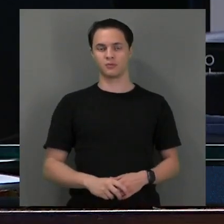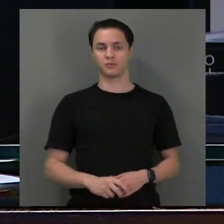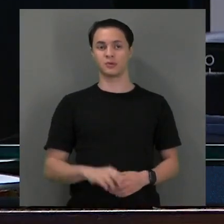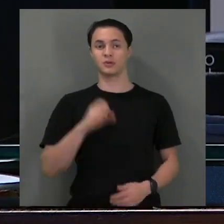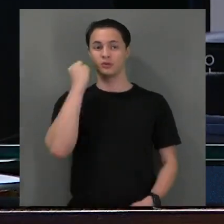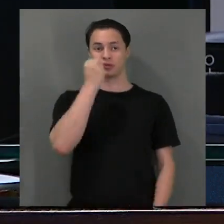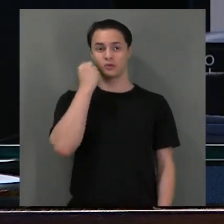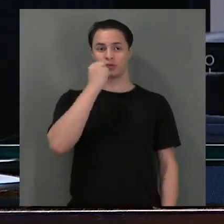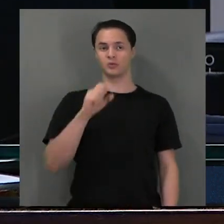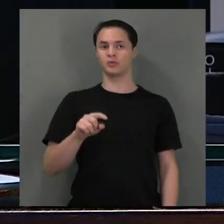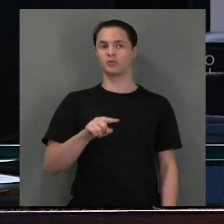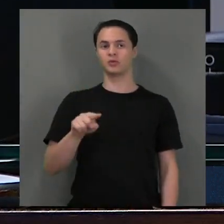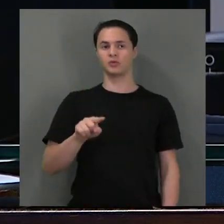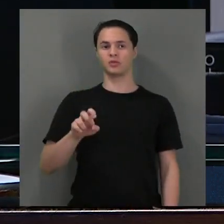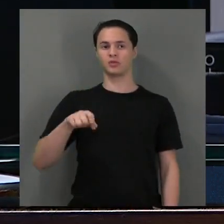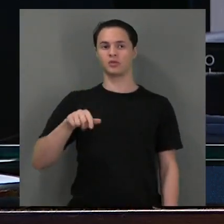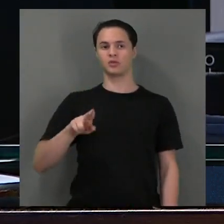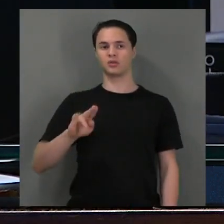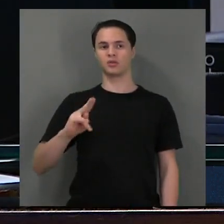senador Zequinha Marinho,